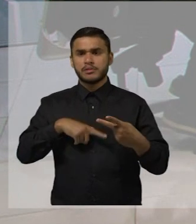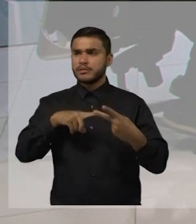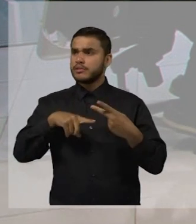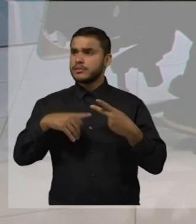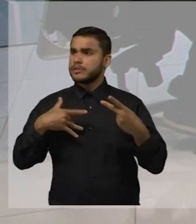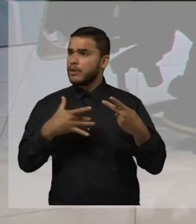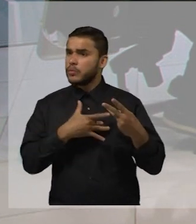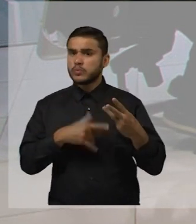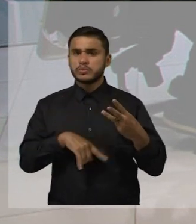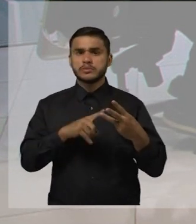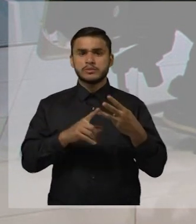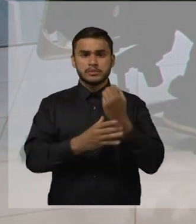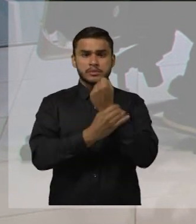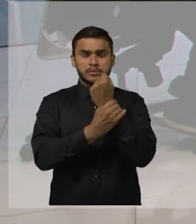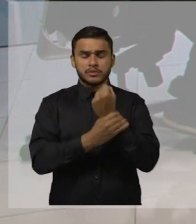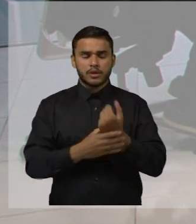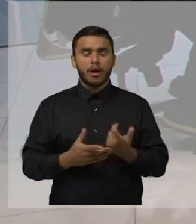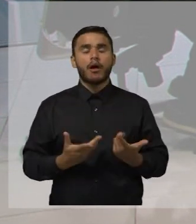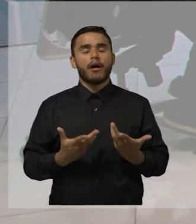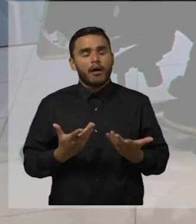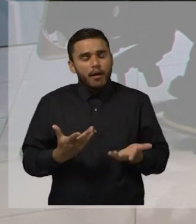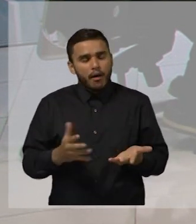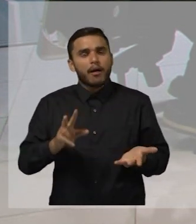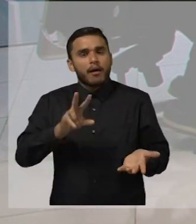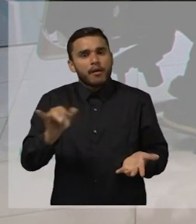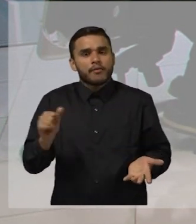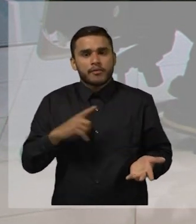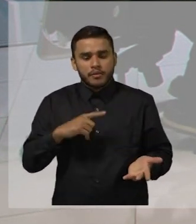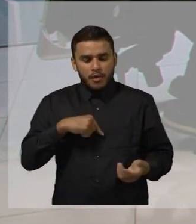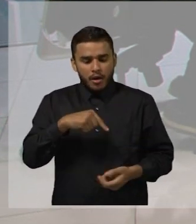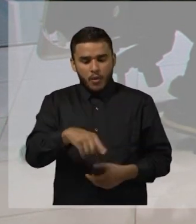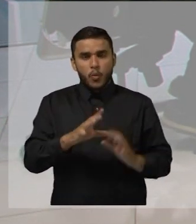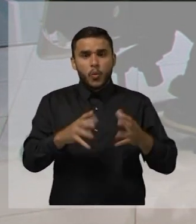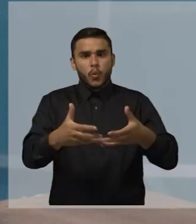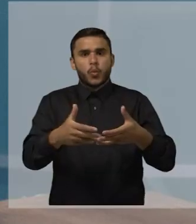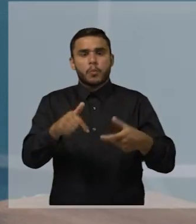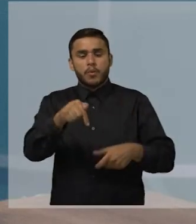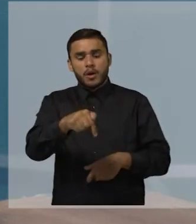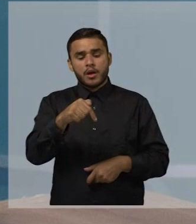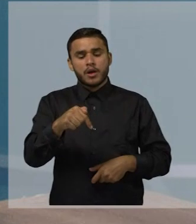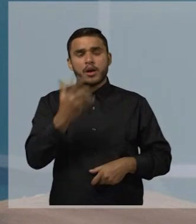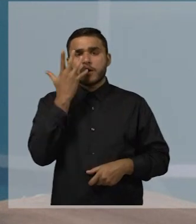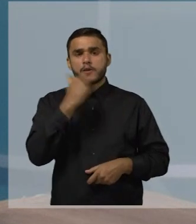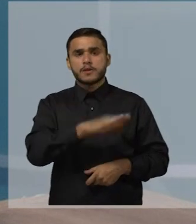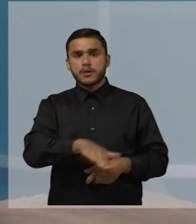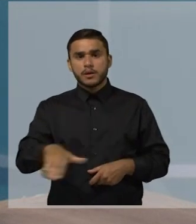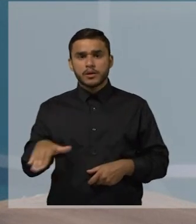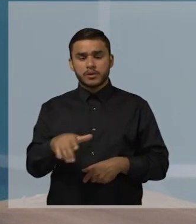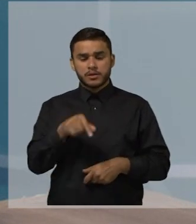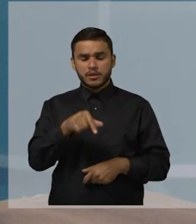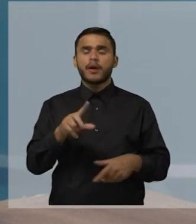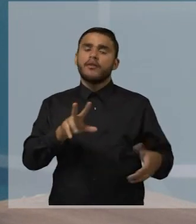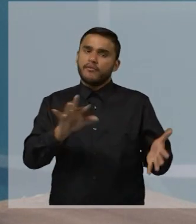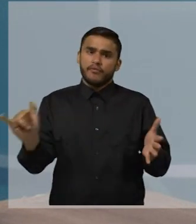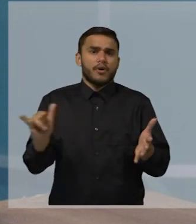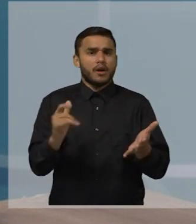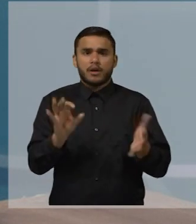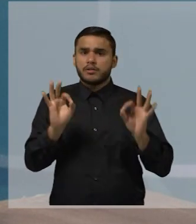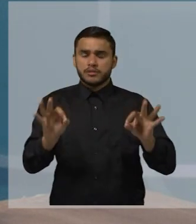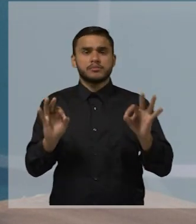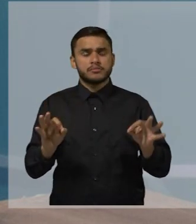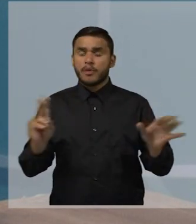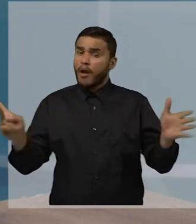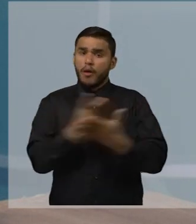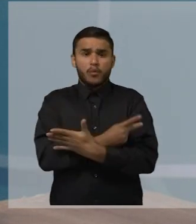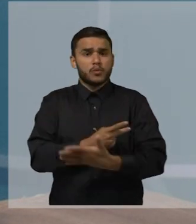lembrou, obviamente que torna esses setores marginalizados, esses setores desassistidos, mais vulneráveis,